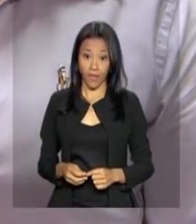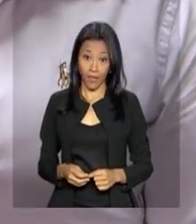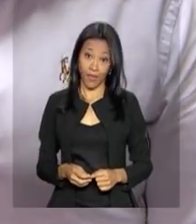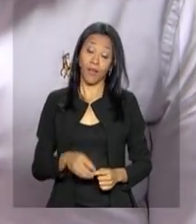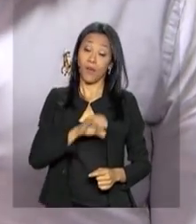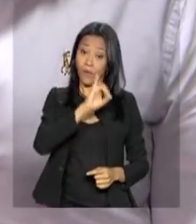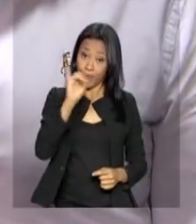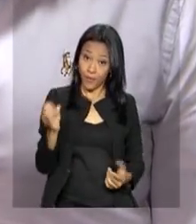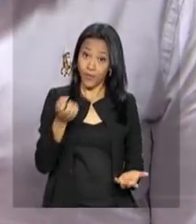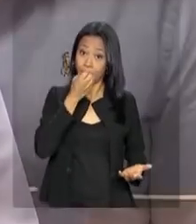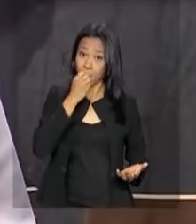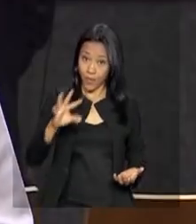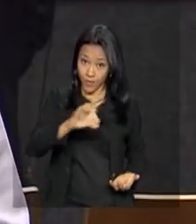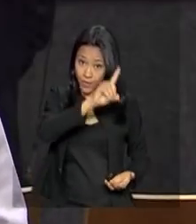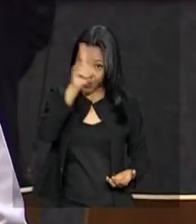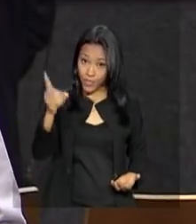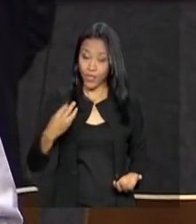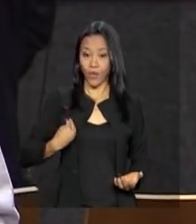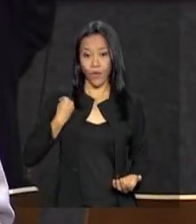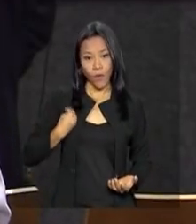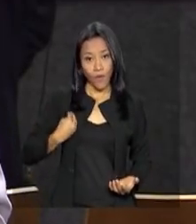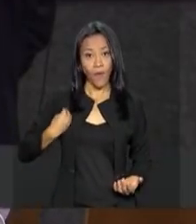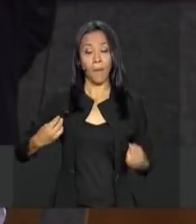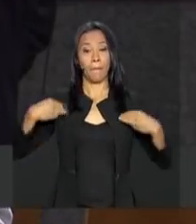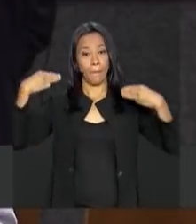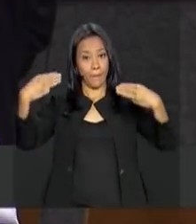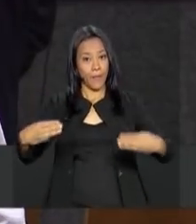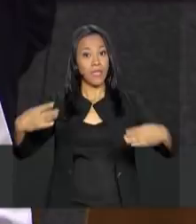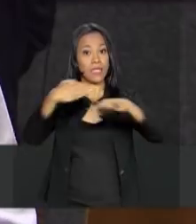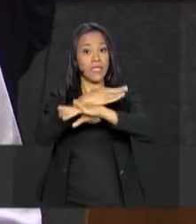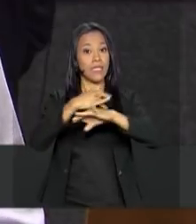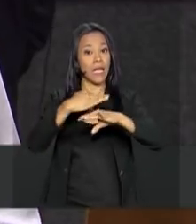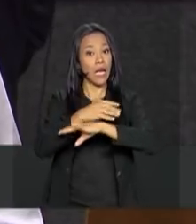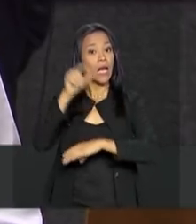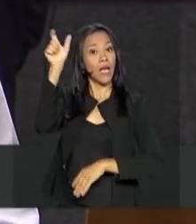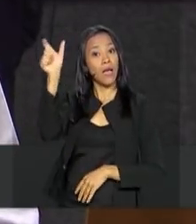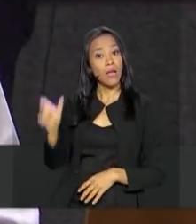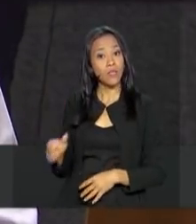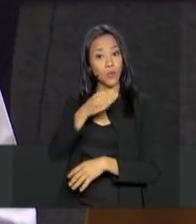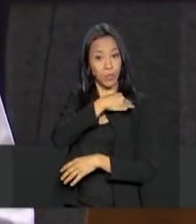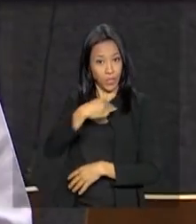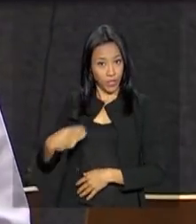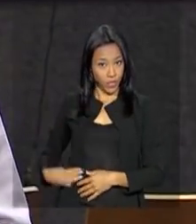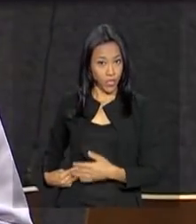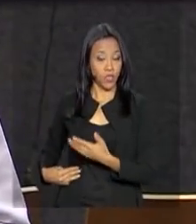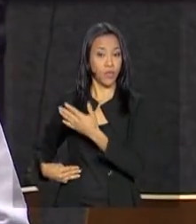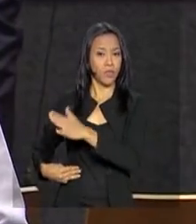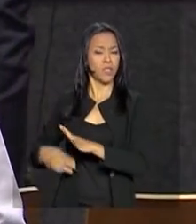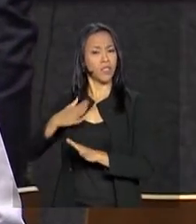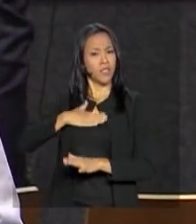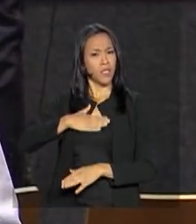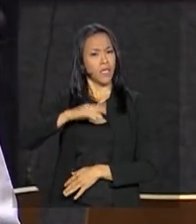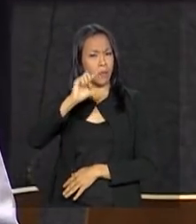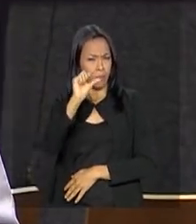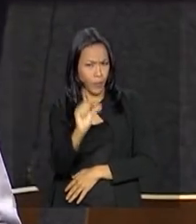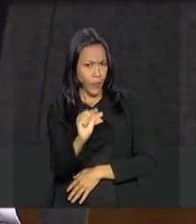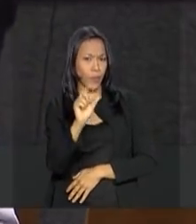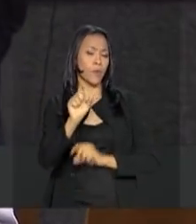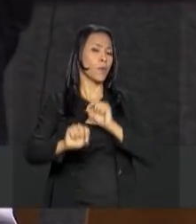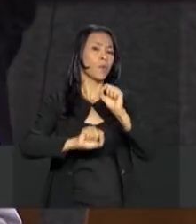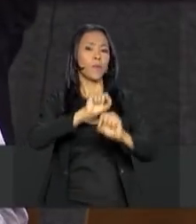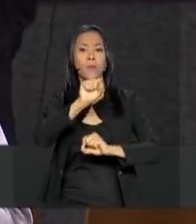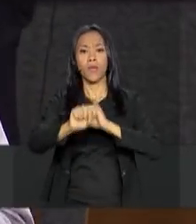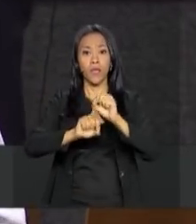Olá, bom dia. Eu estou aqui no Ministério das Cidades, onde o ministro Alexandre Baldi lança daqui a pouco a versão eletrônica do certificado